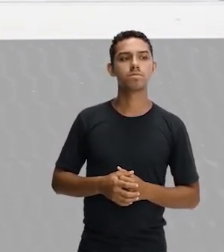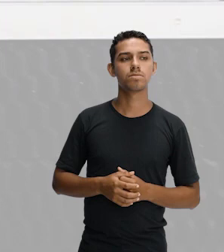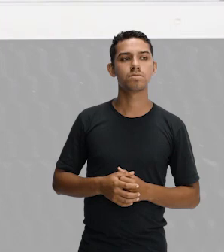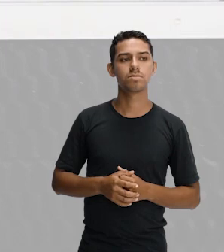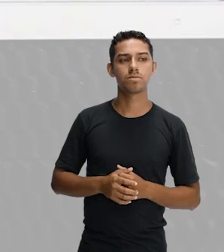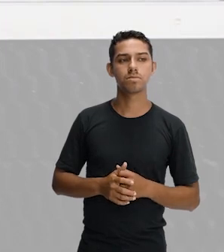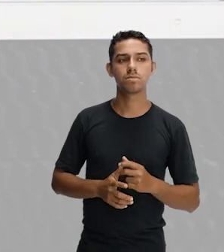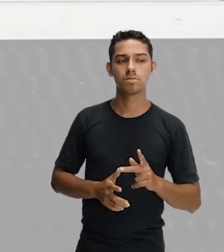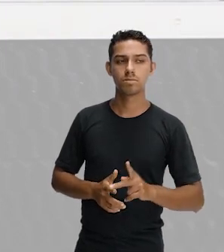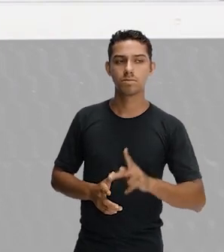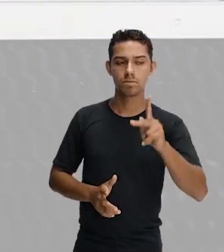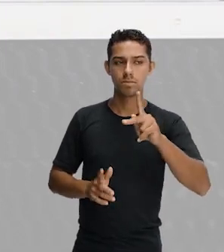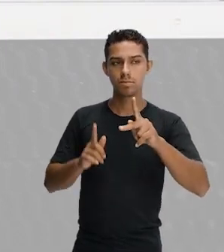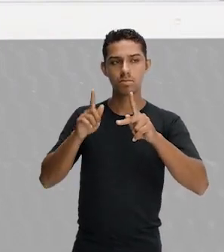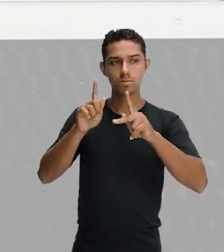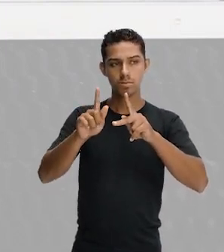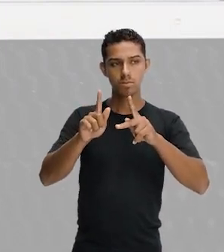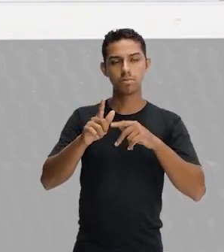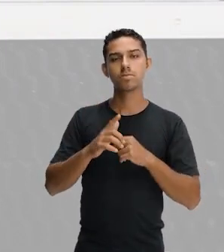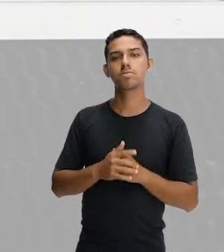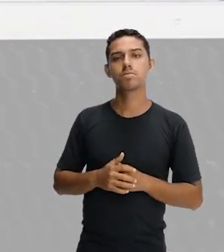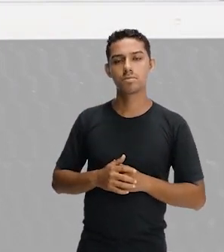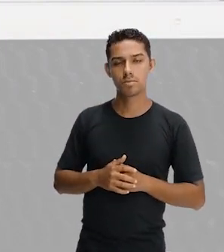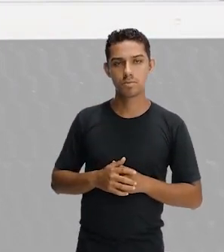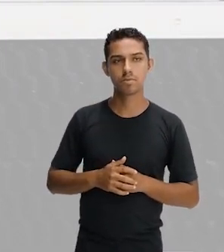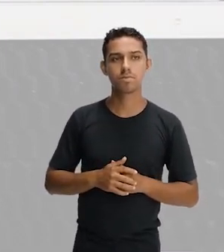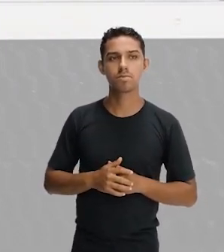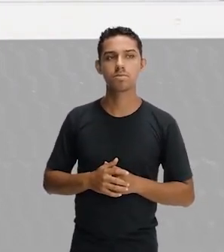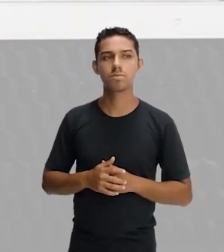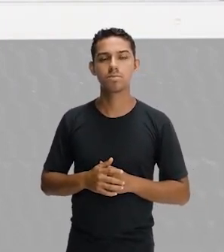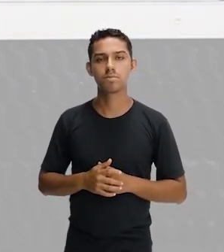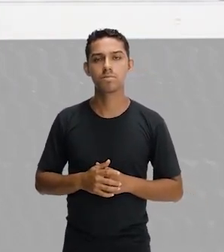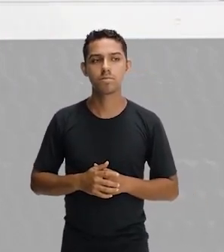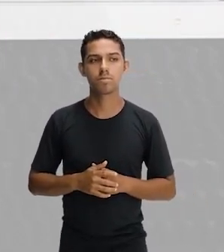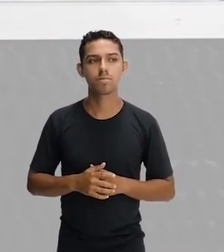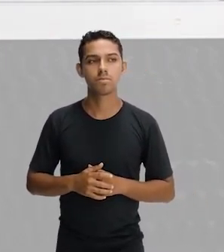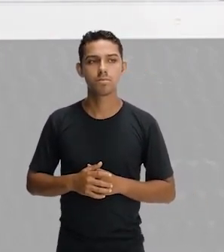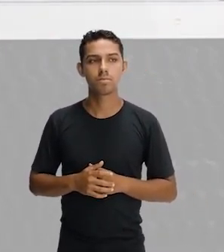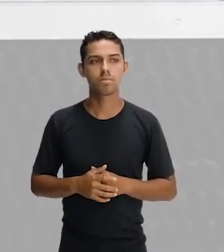quilos, né? Quilogramas, vezes